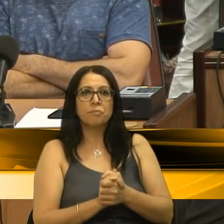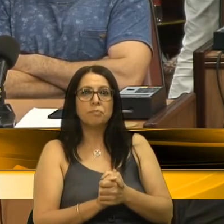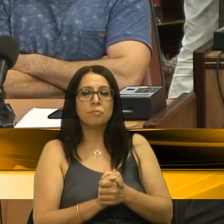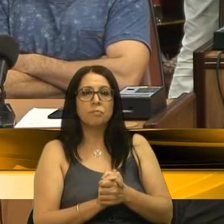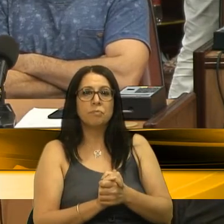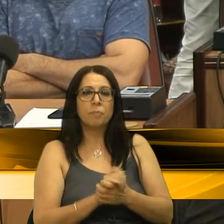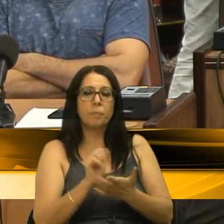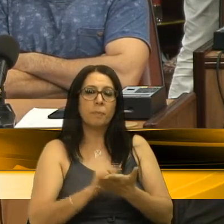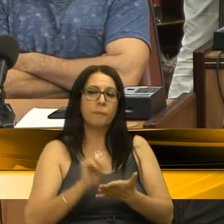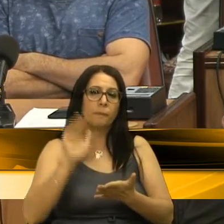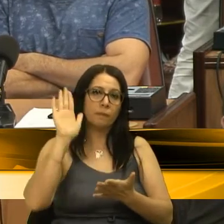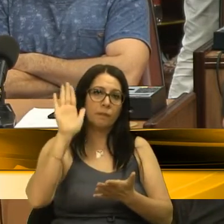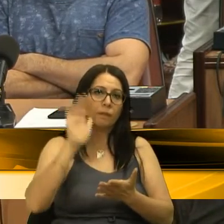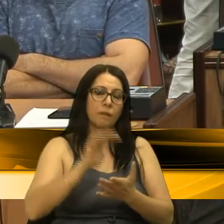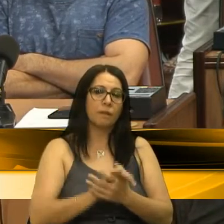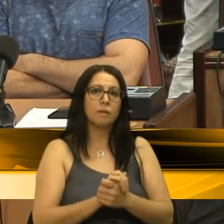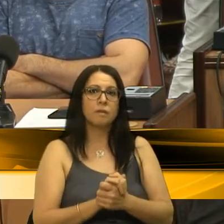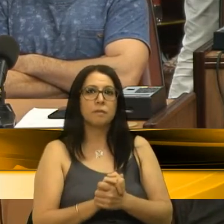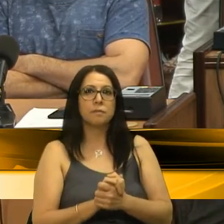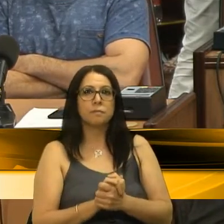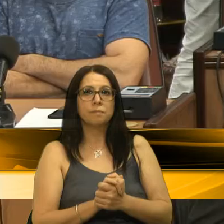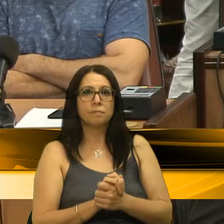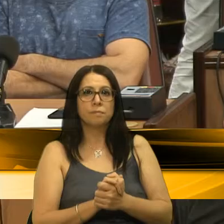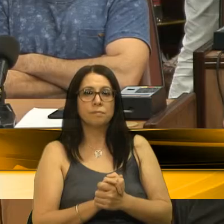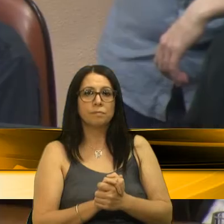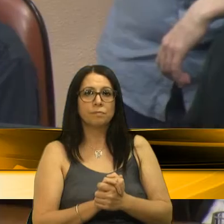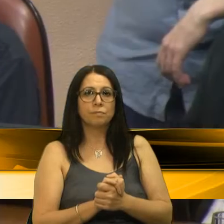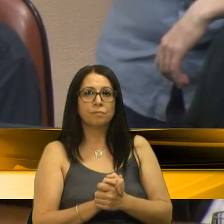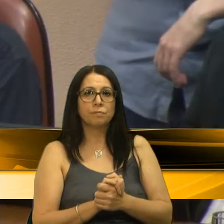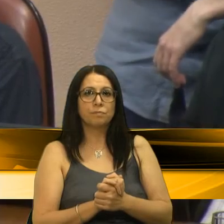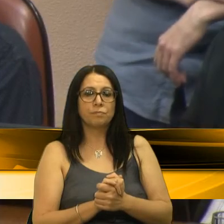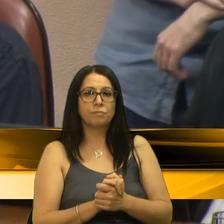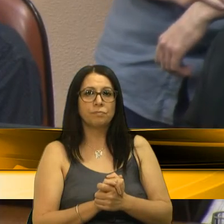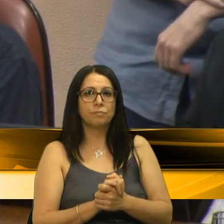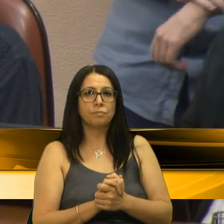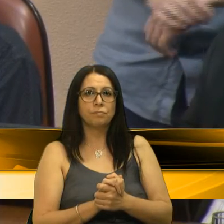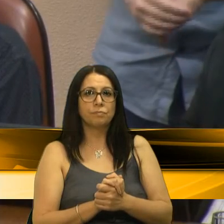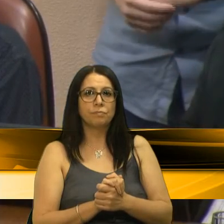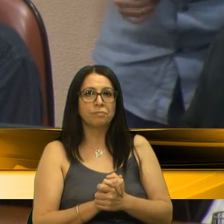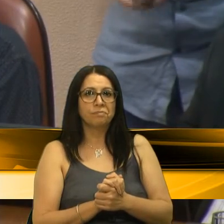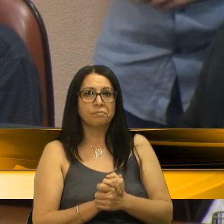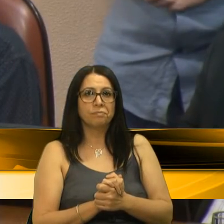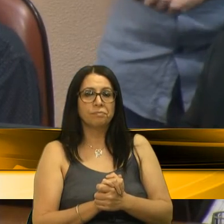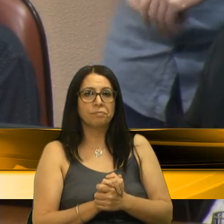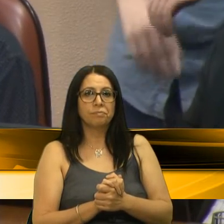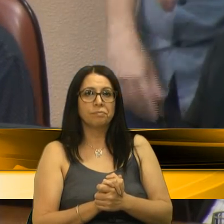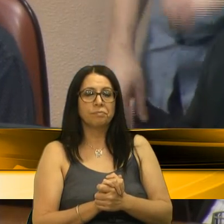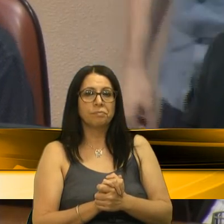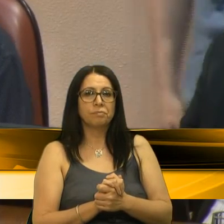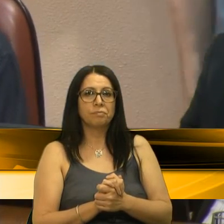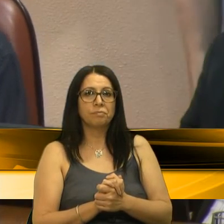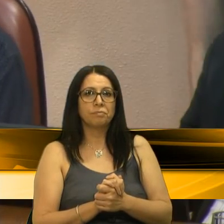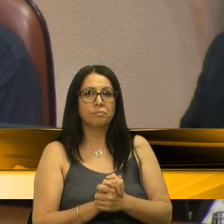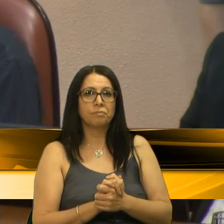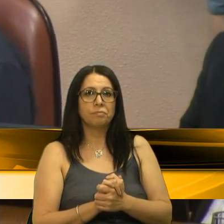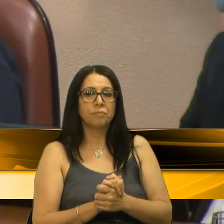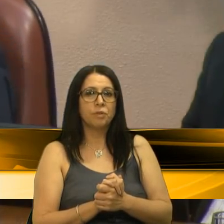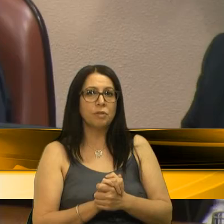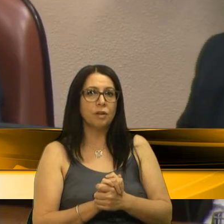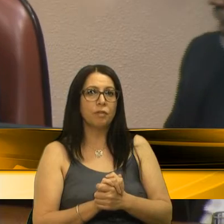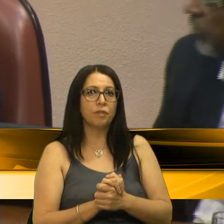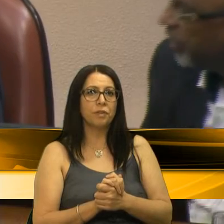esse procedimento é totalmente irrelevante. Não tem sentido uma coisa dessa. Por favor.